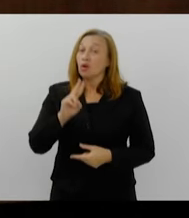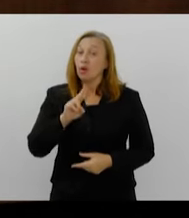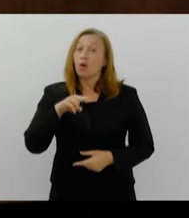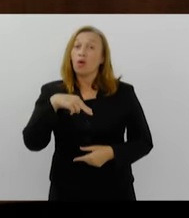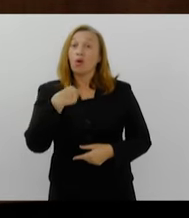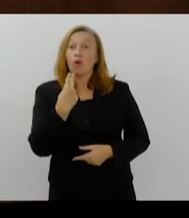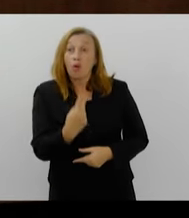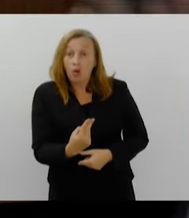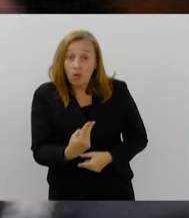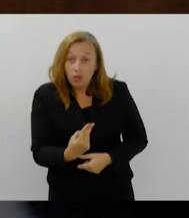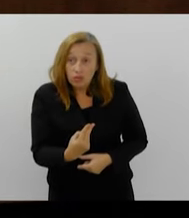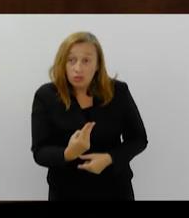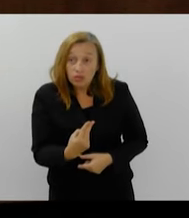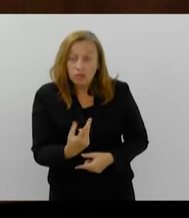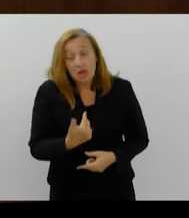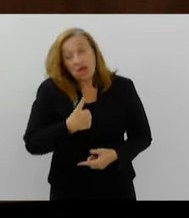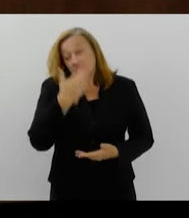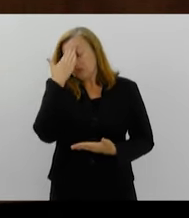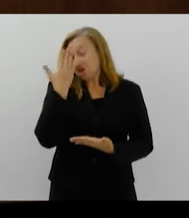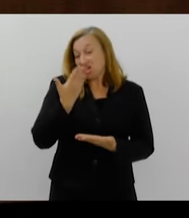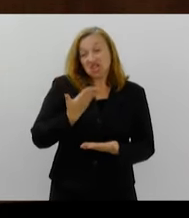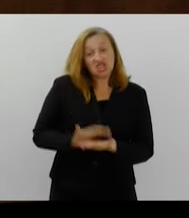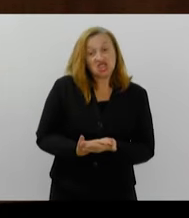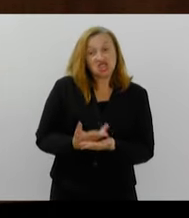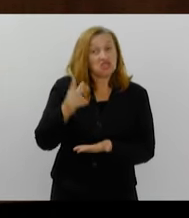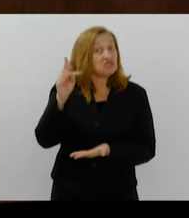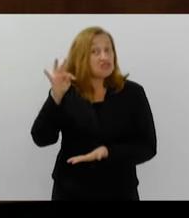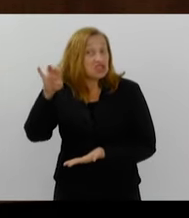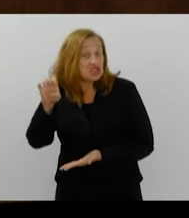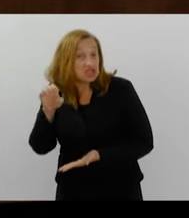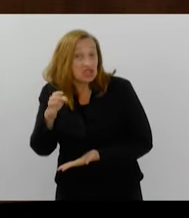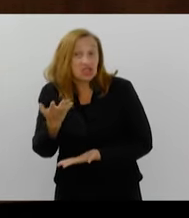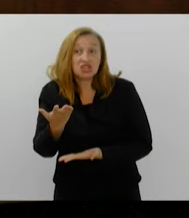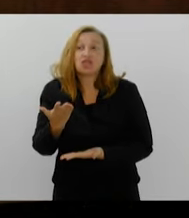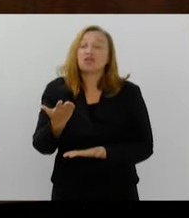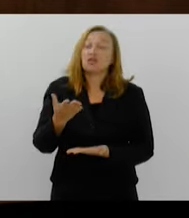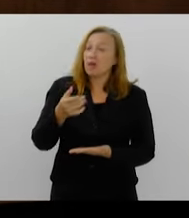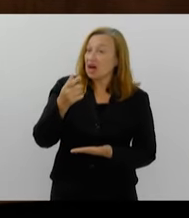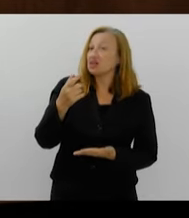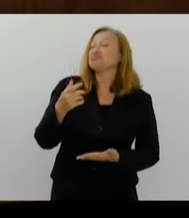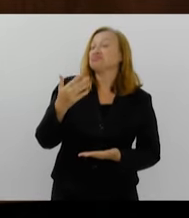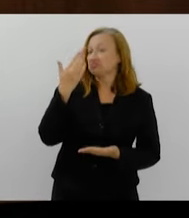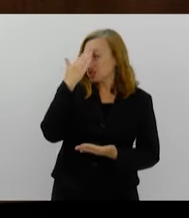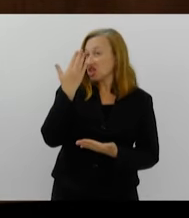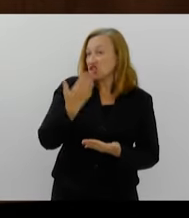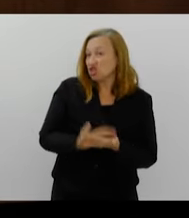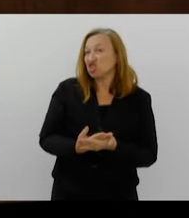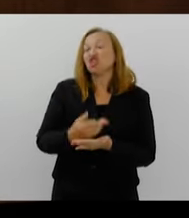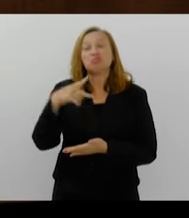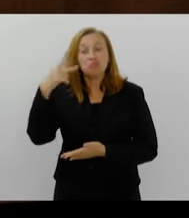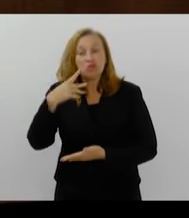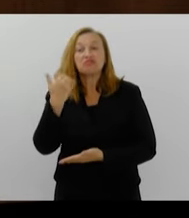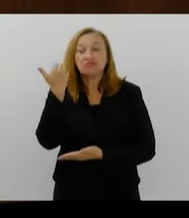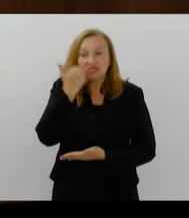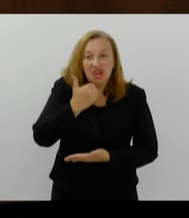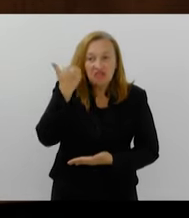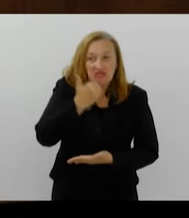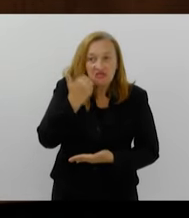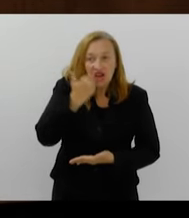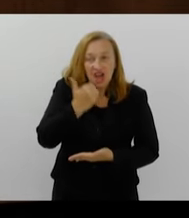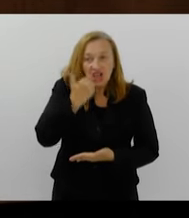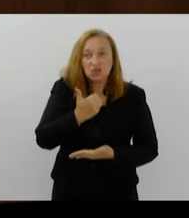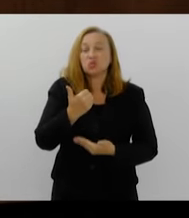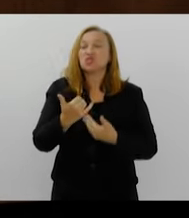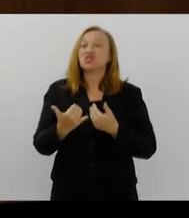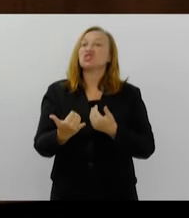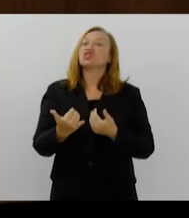acredito em político que não tem tanto caráter também, isso a gente sabe das maldades que acontecem durante umas eleições.